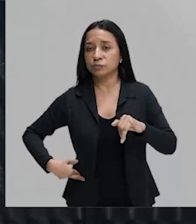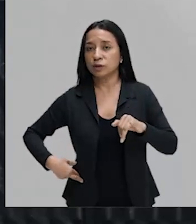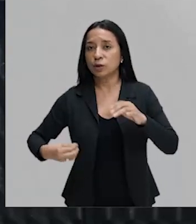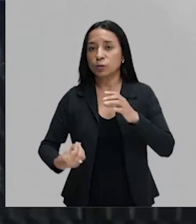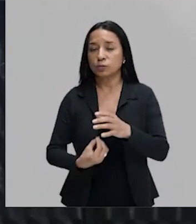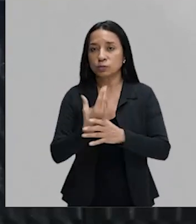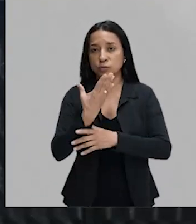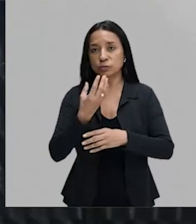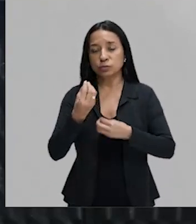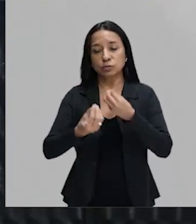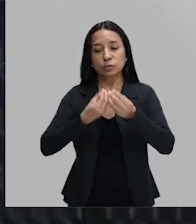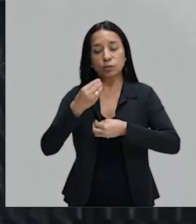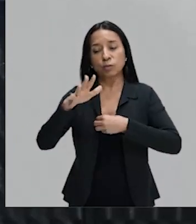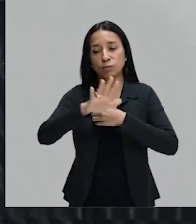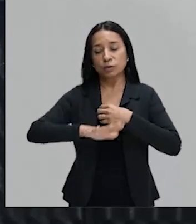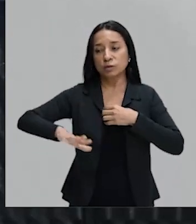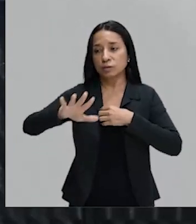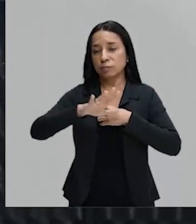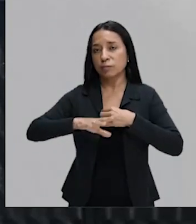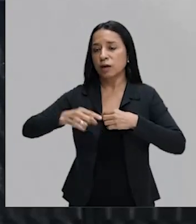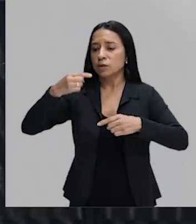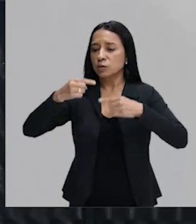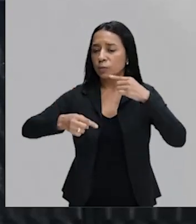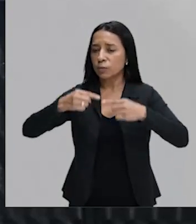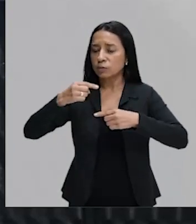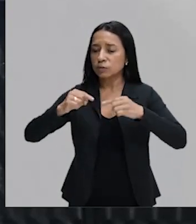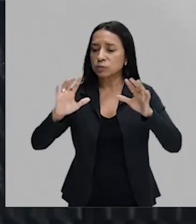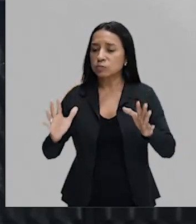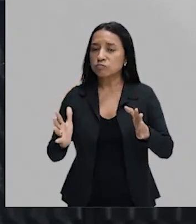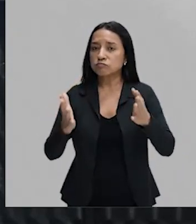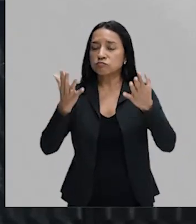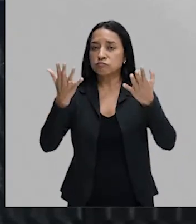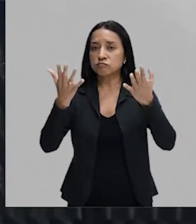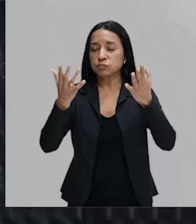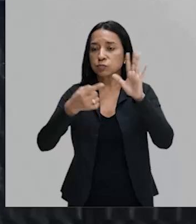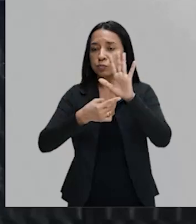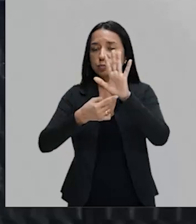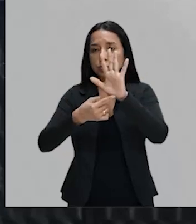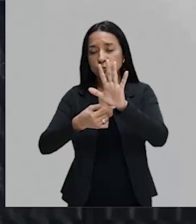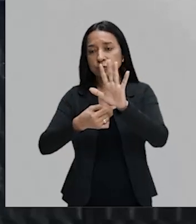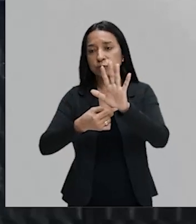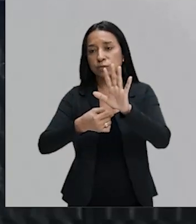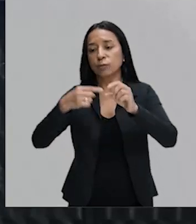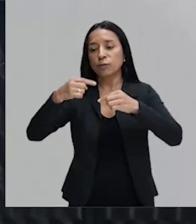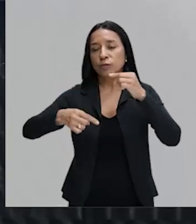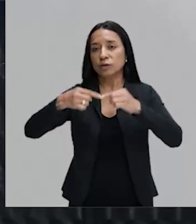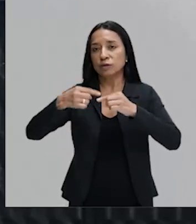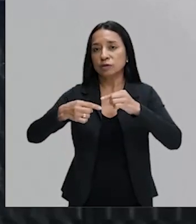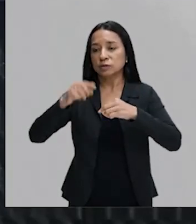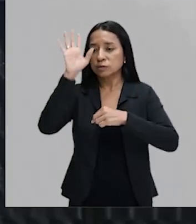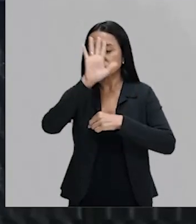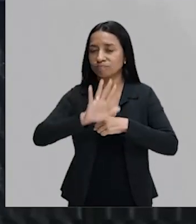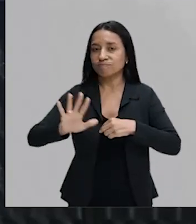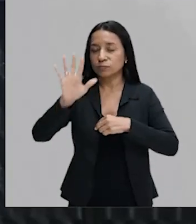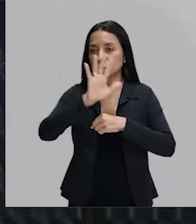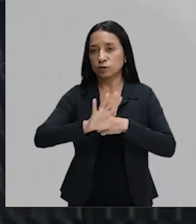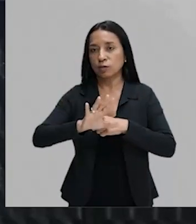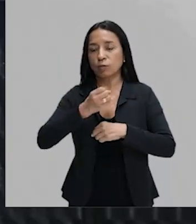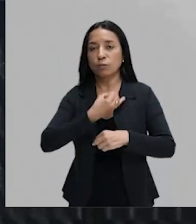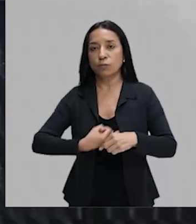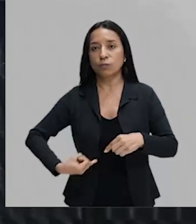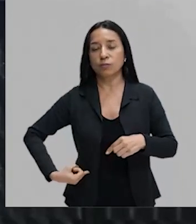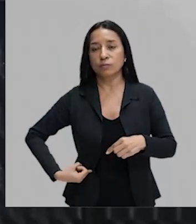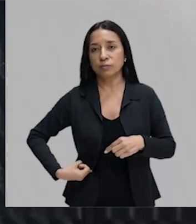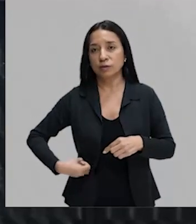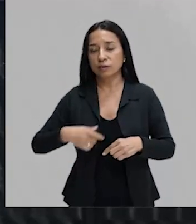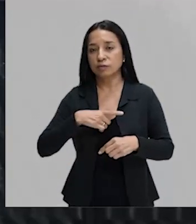eles como um espaço político, como ascensão política ao Estado Nacional, já que o Império, nós